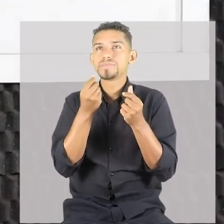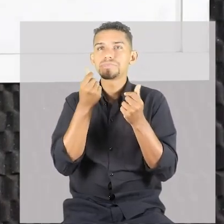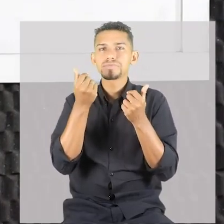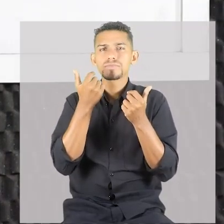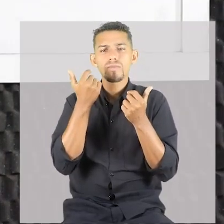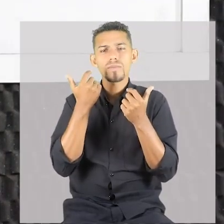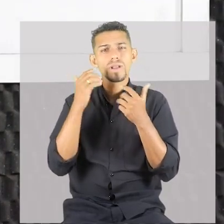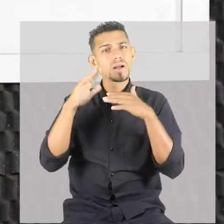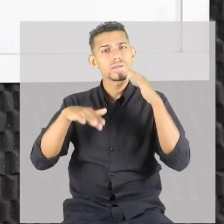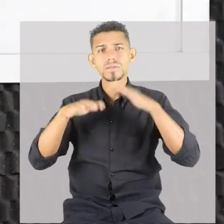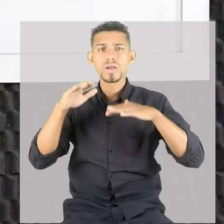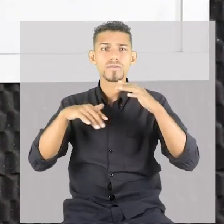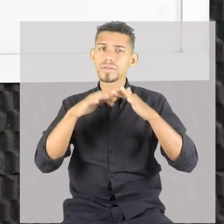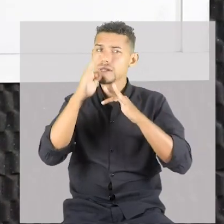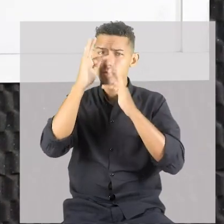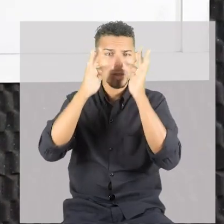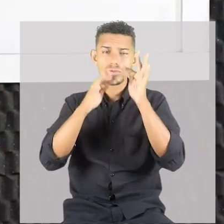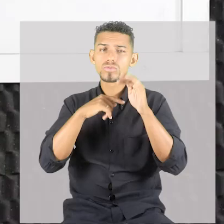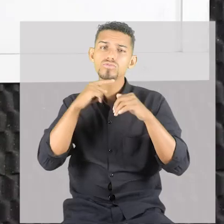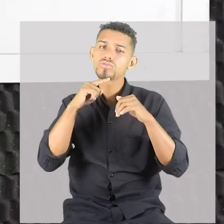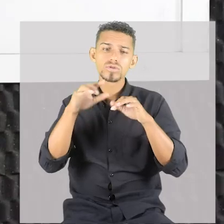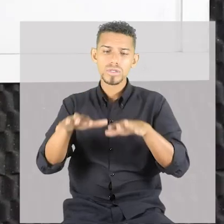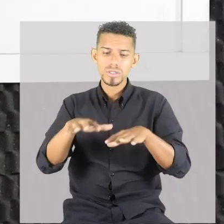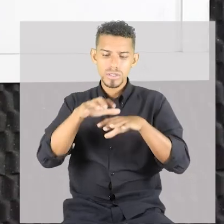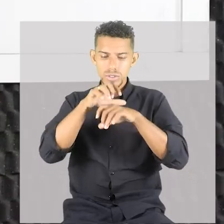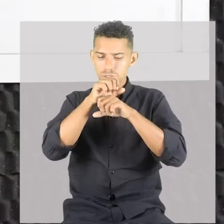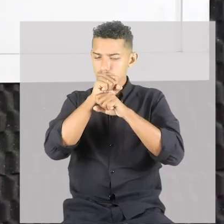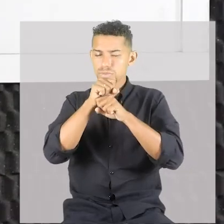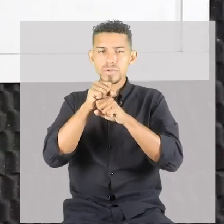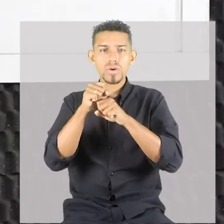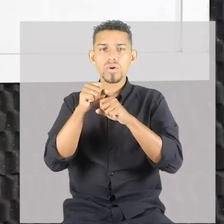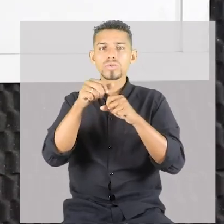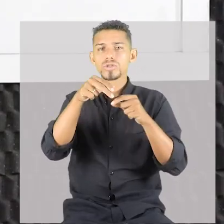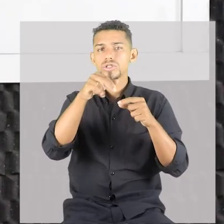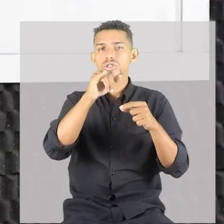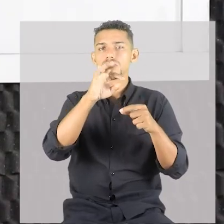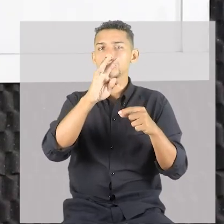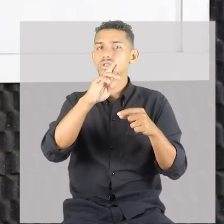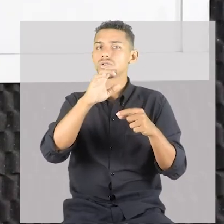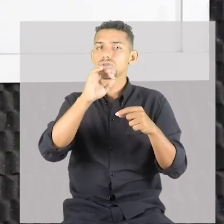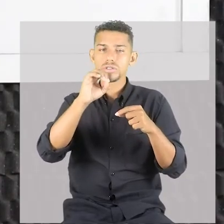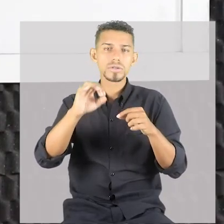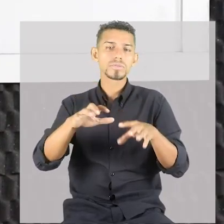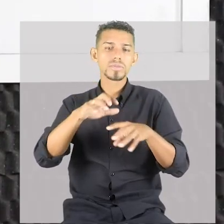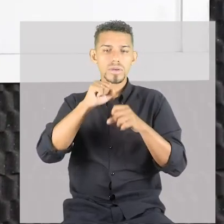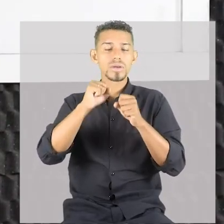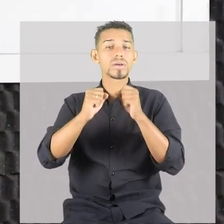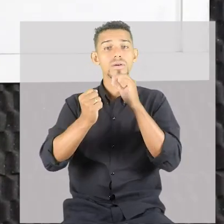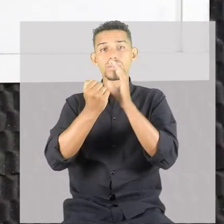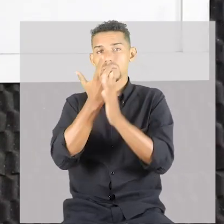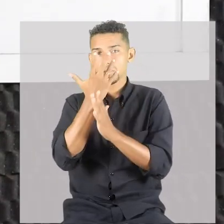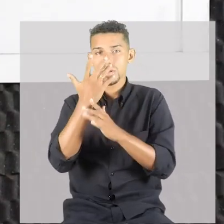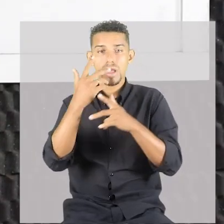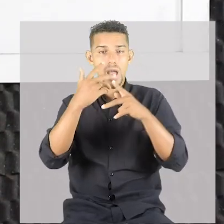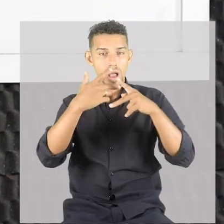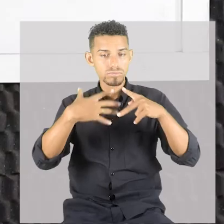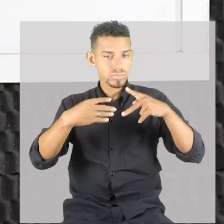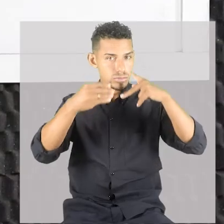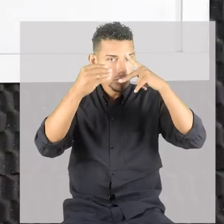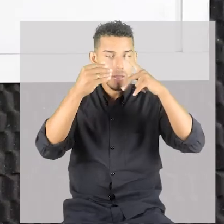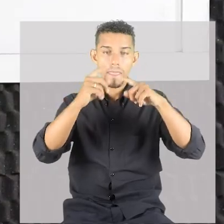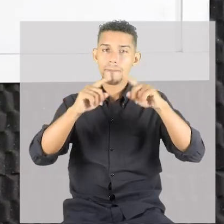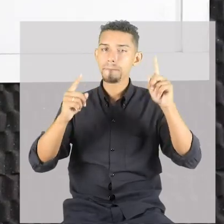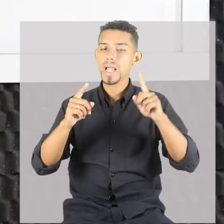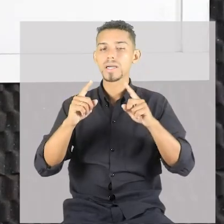que talvez a planta não consiga absorver no solo, como nitrogênio, né, para a produção de proteínas e tudo mais. Mas